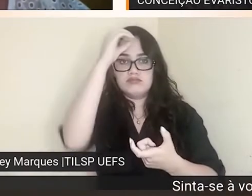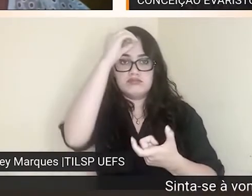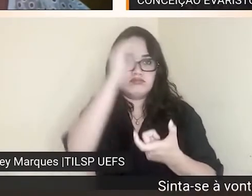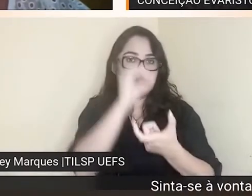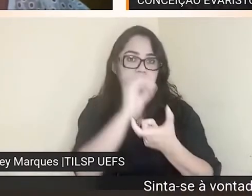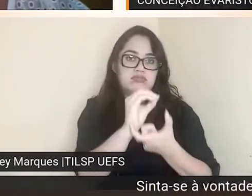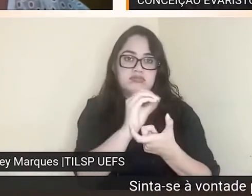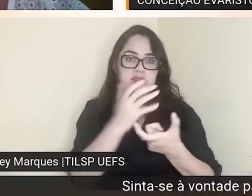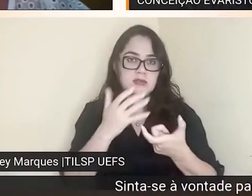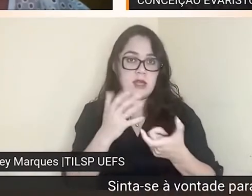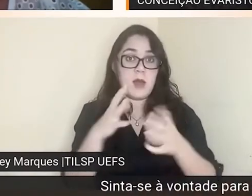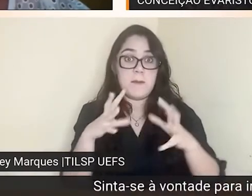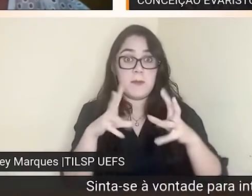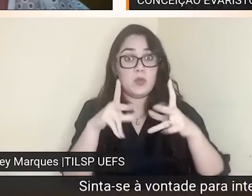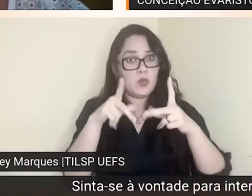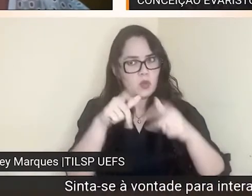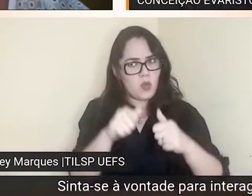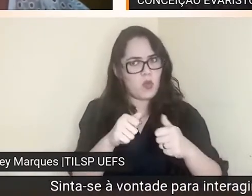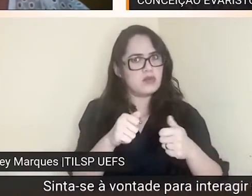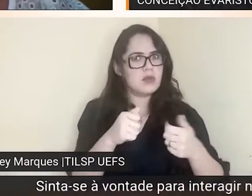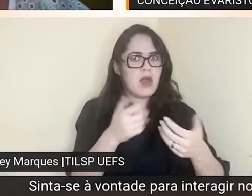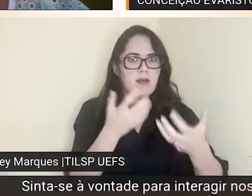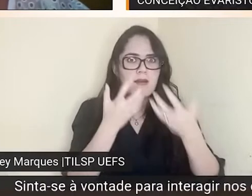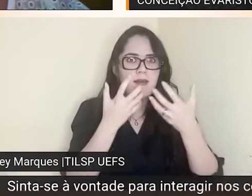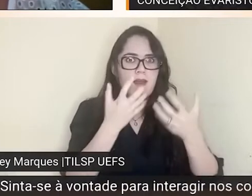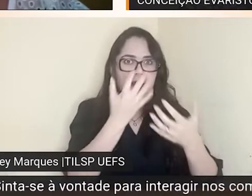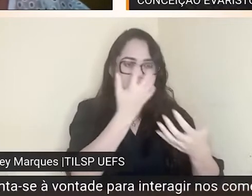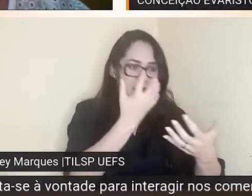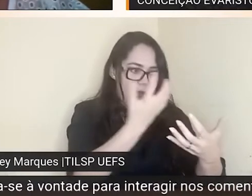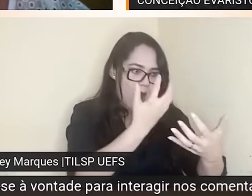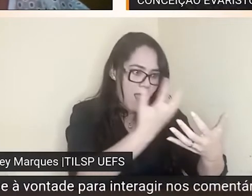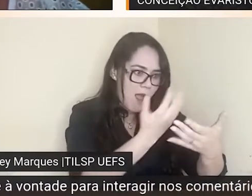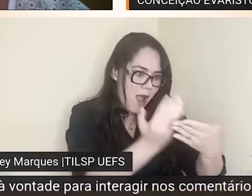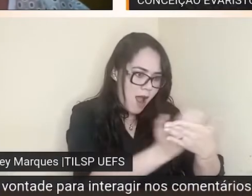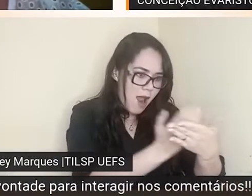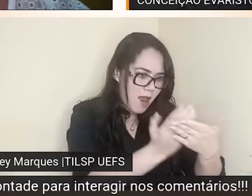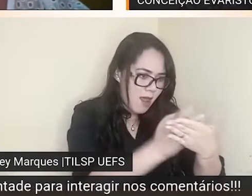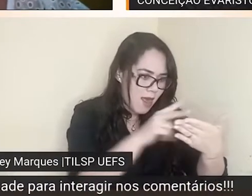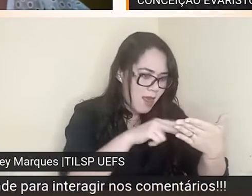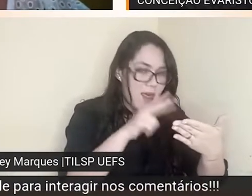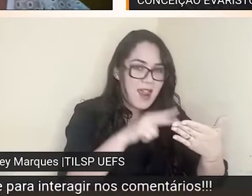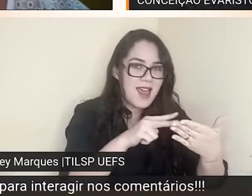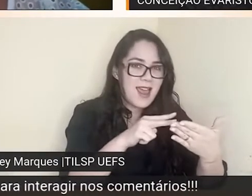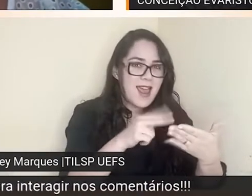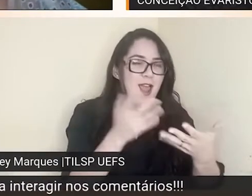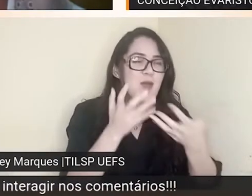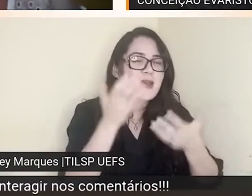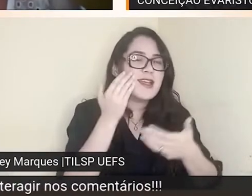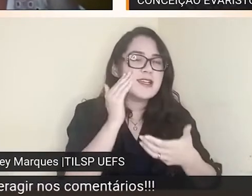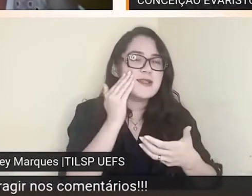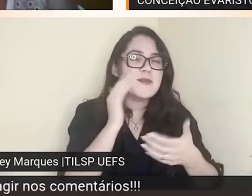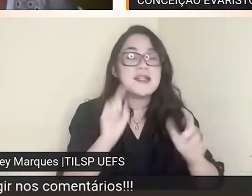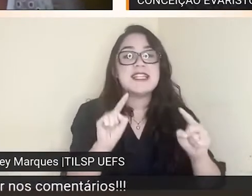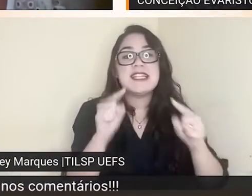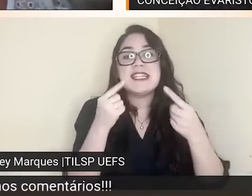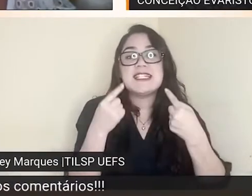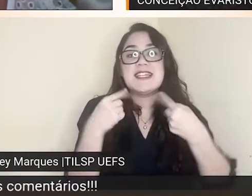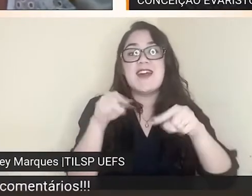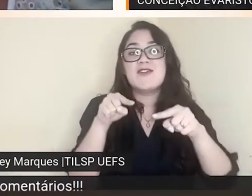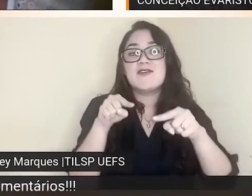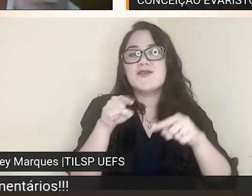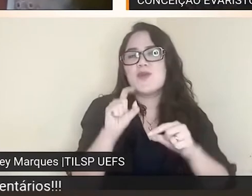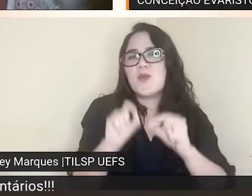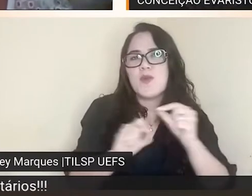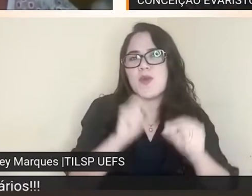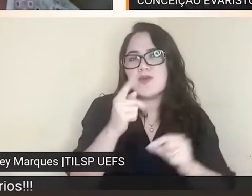gostaria que você falasse desses desafios de escrever, de publicar, né? Que a gente sabe, você falou aí que começa a publicar